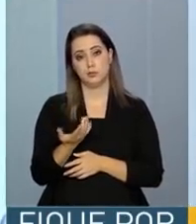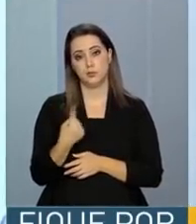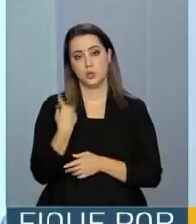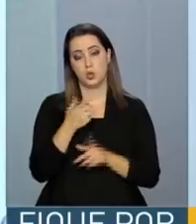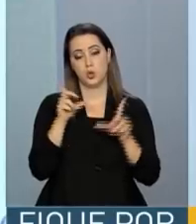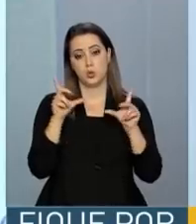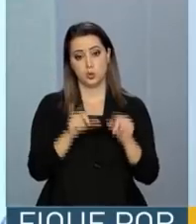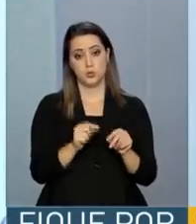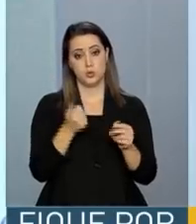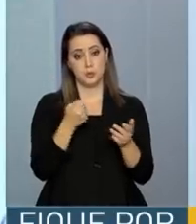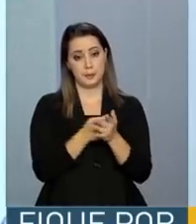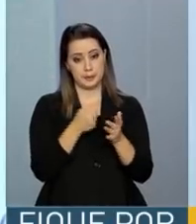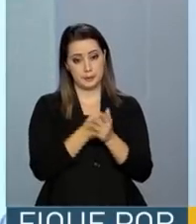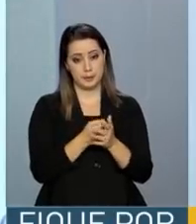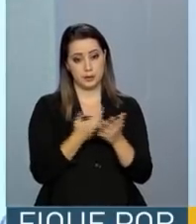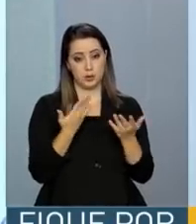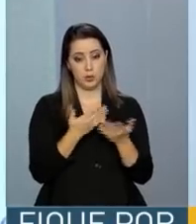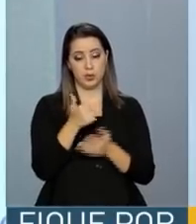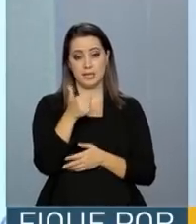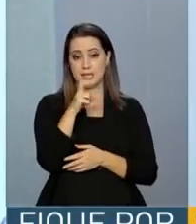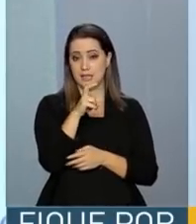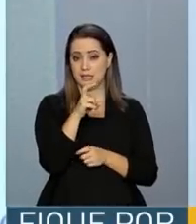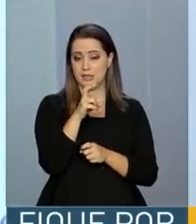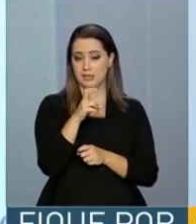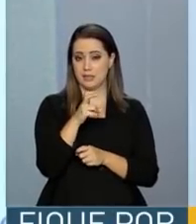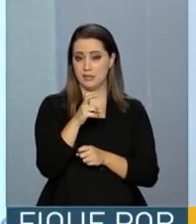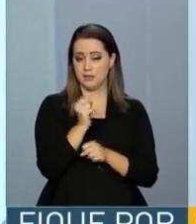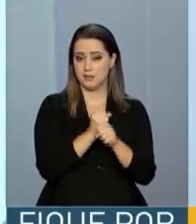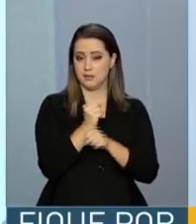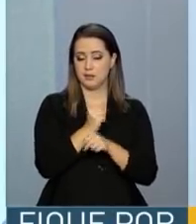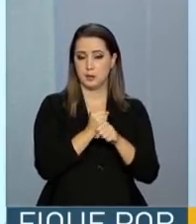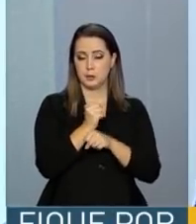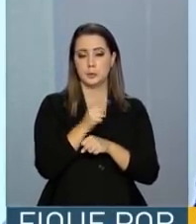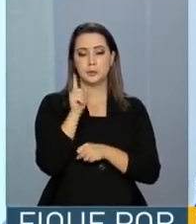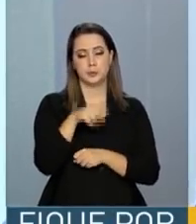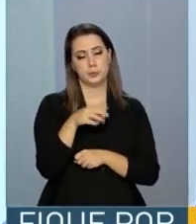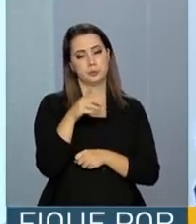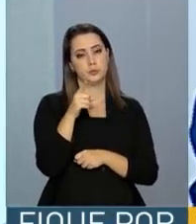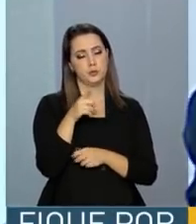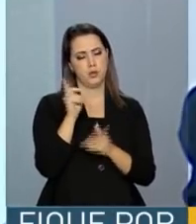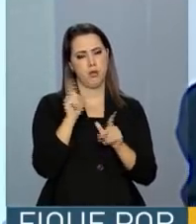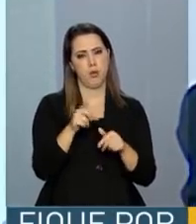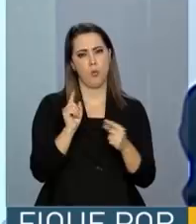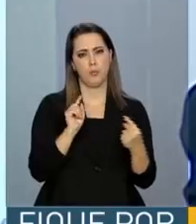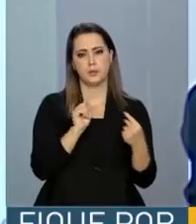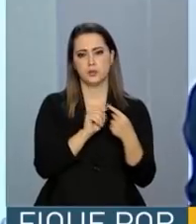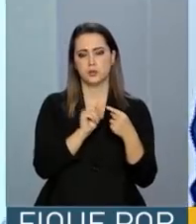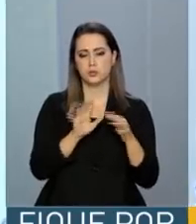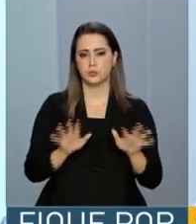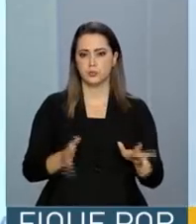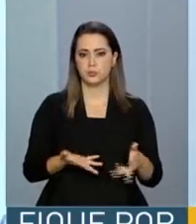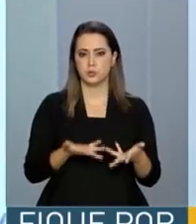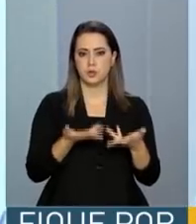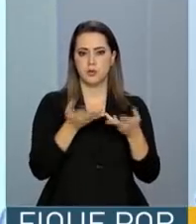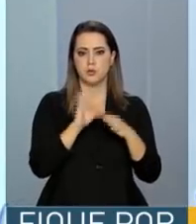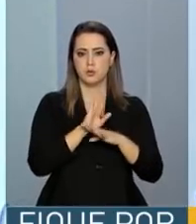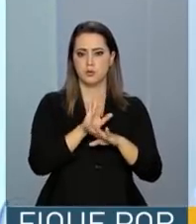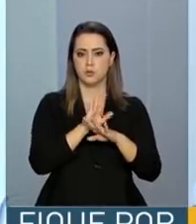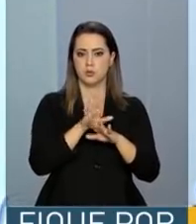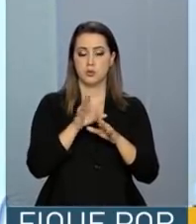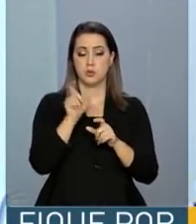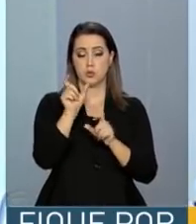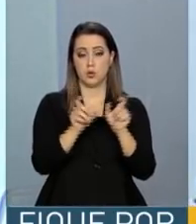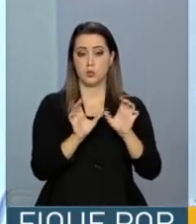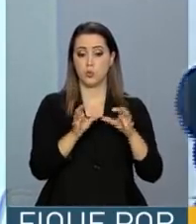reduzimos o tempo de contribuição para 15 anos é muito provável e mais uma vez ela tem exatamente o objetivo de enaltecer de amparar os